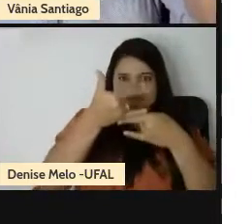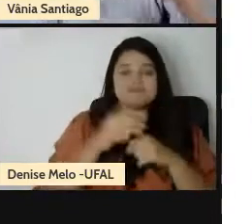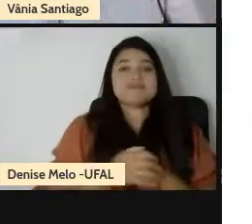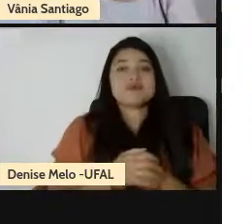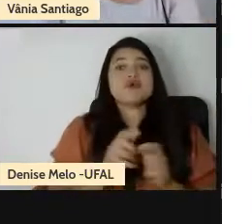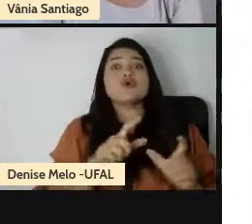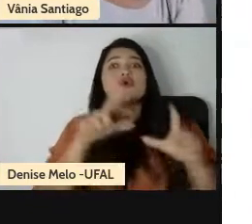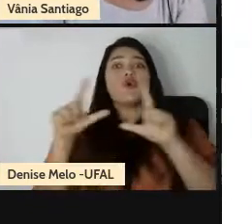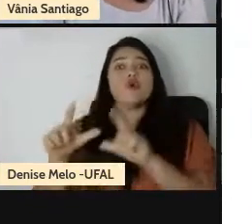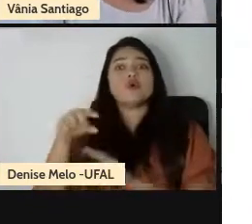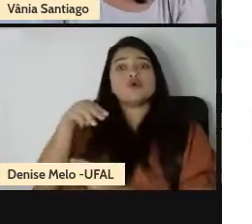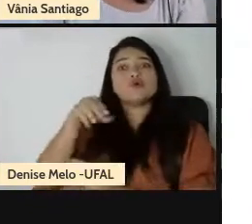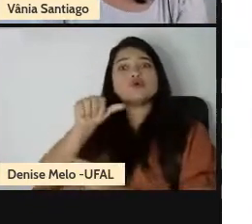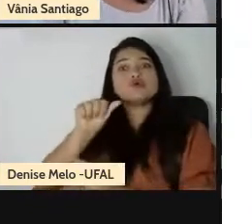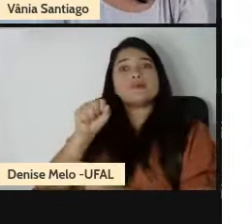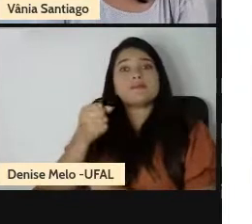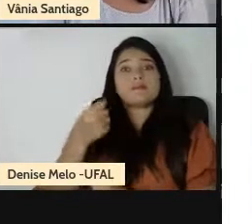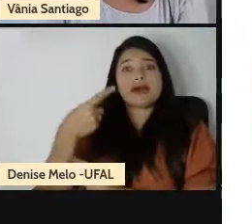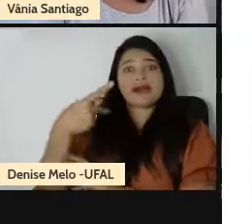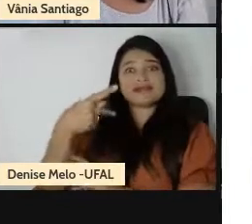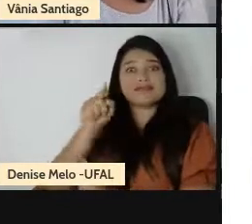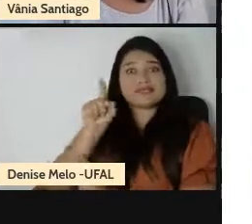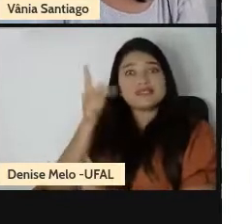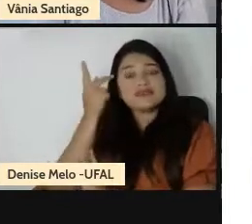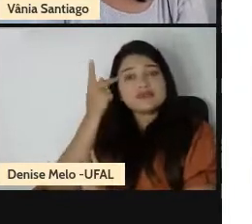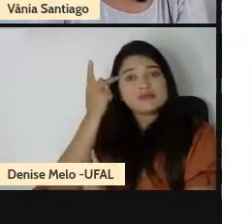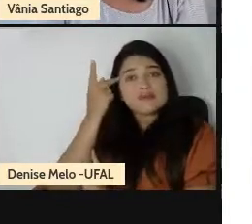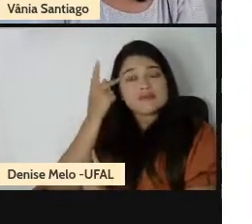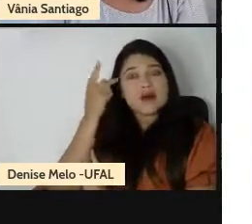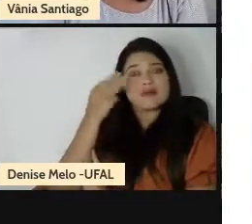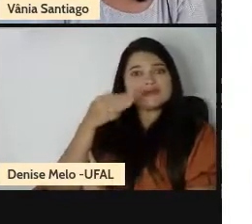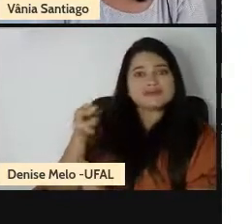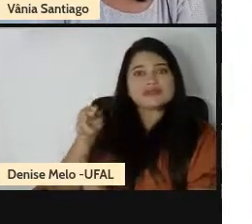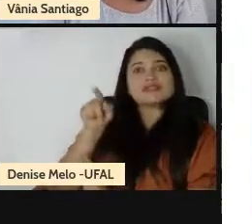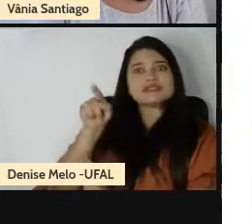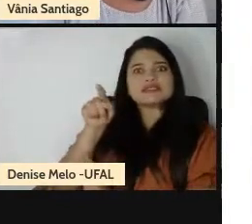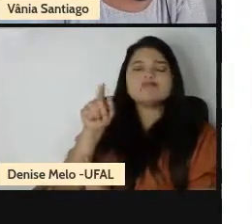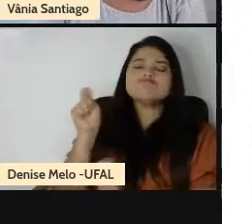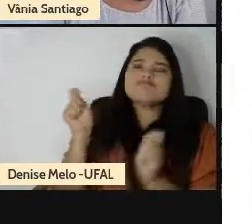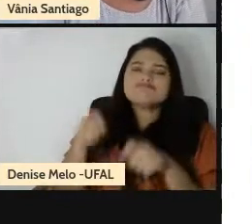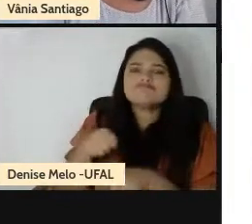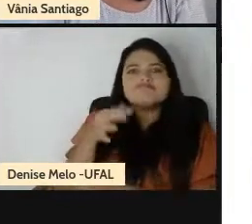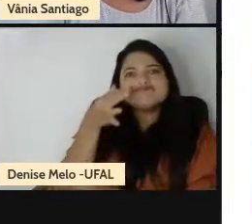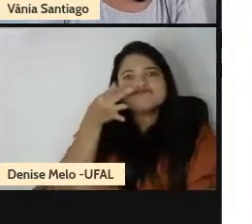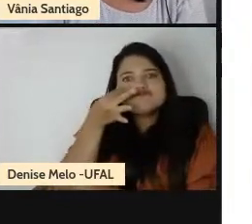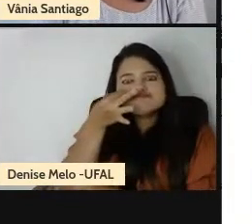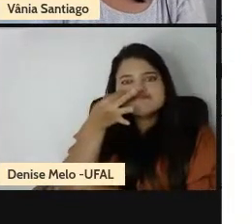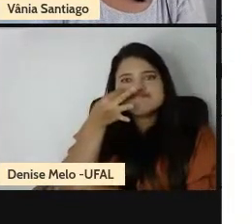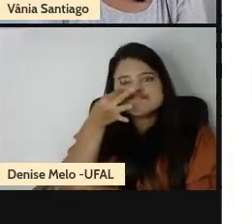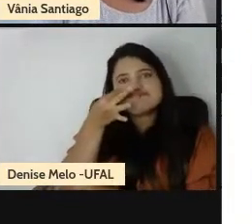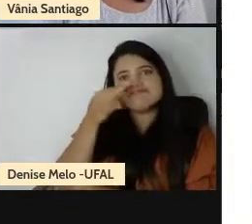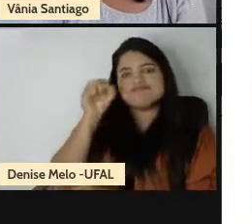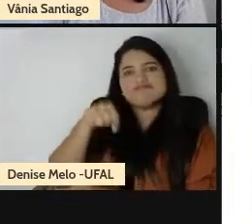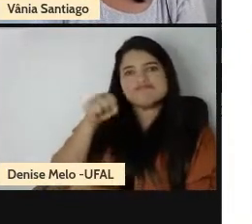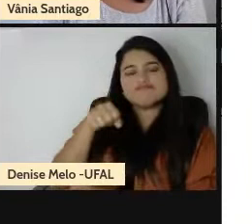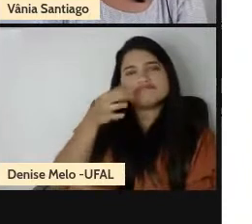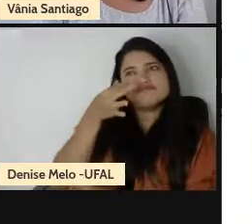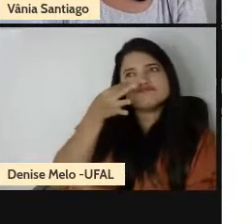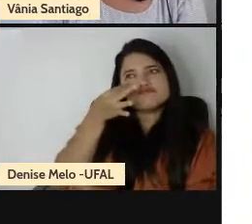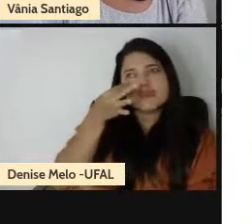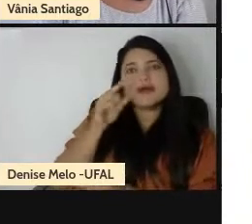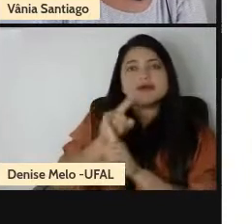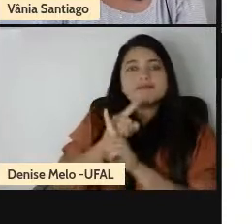tem a possibilidade de assistir o evento de forma presencial, porém